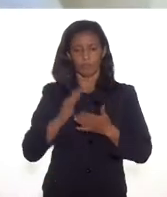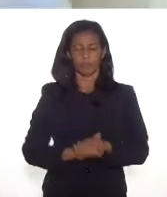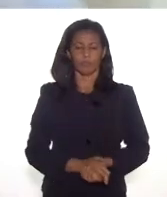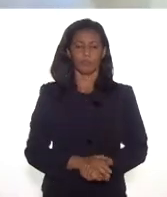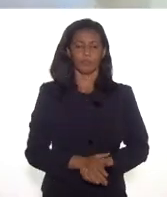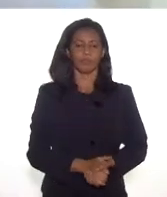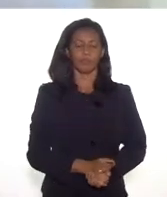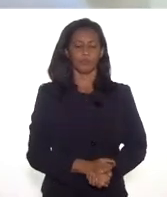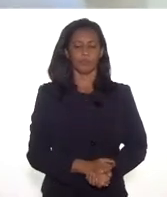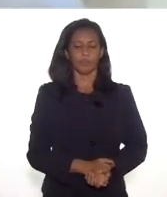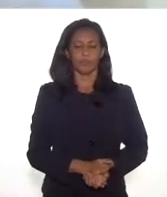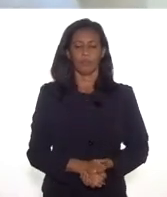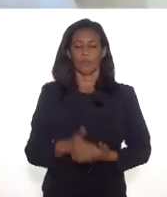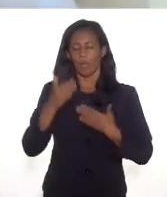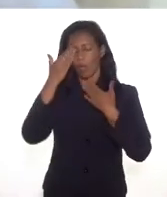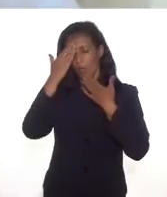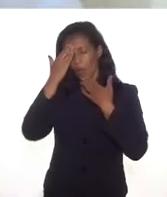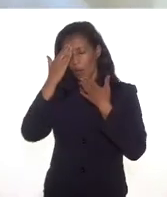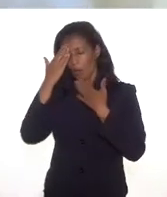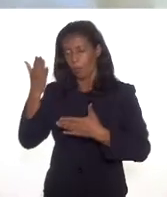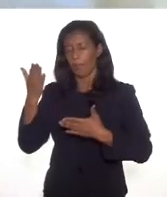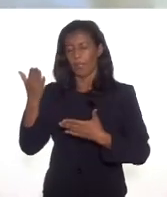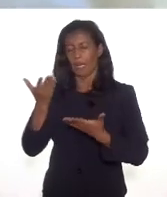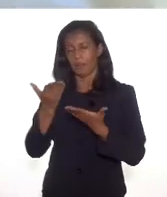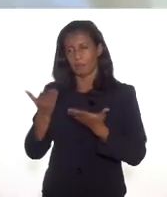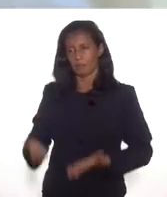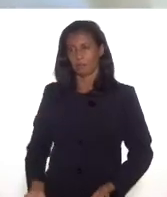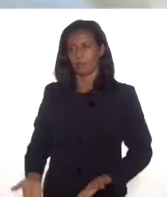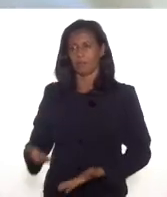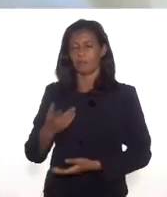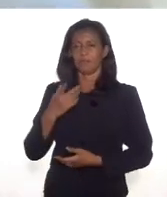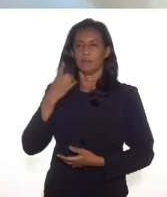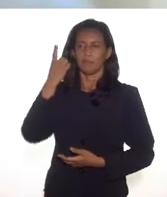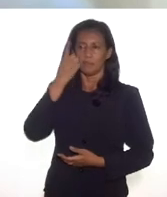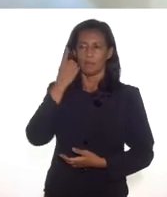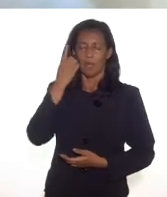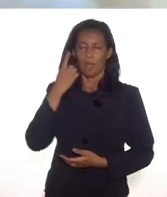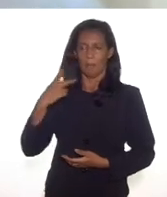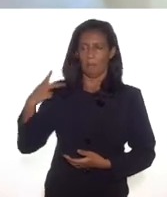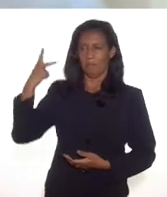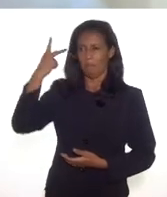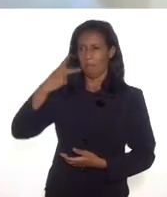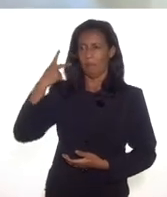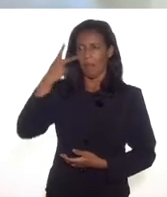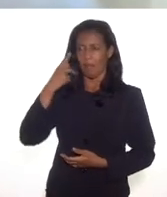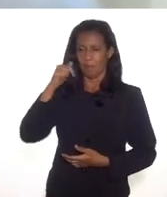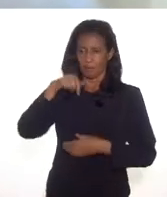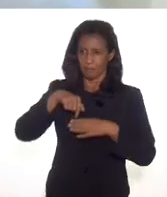Obrigado, nobre e querido deputado Valdeque Carneiro, atuante parlamentar dessa casa.